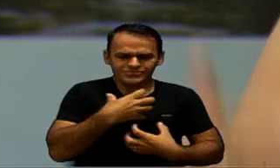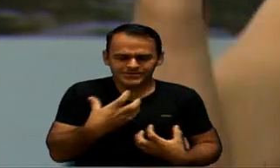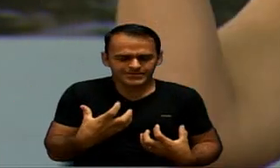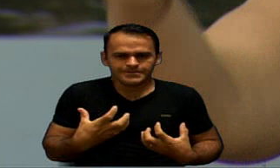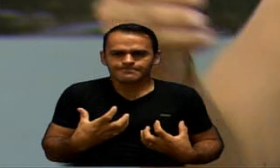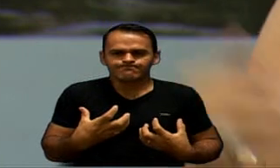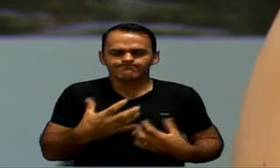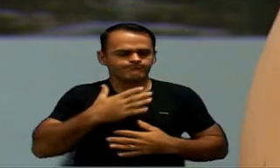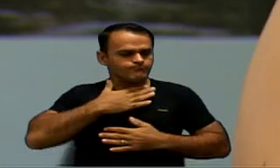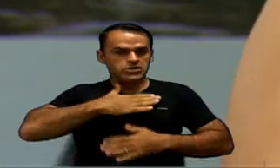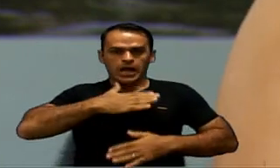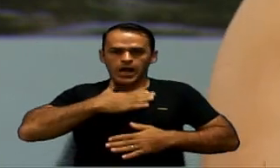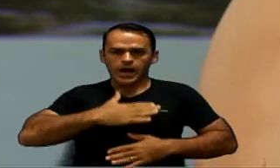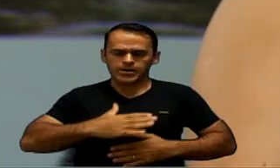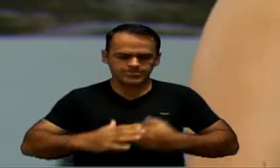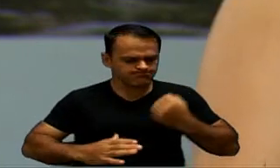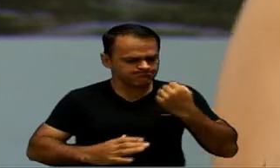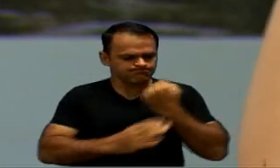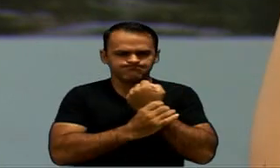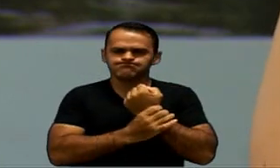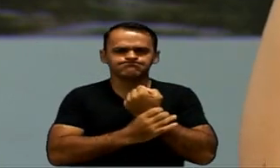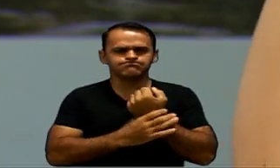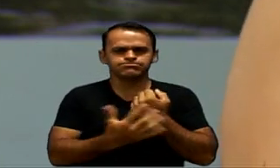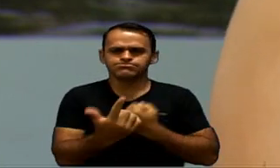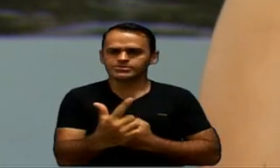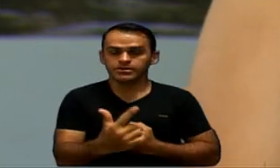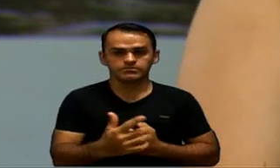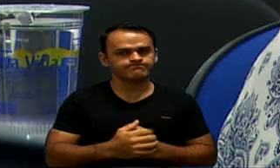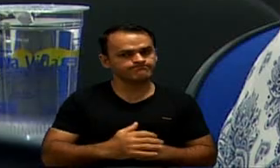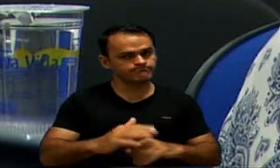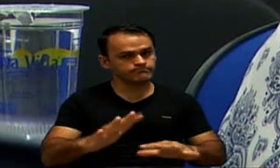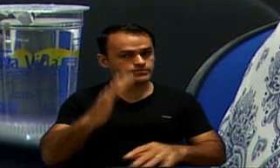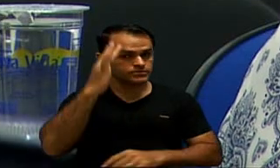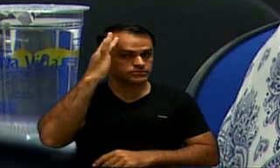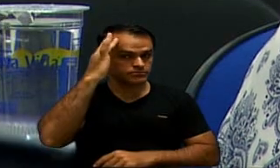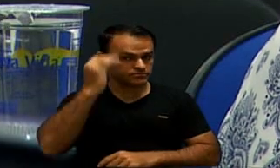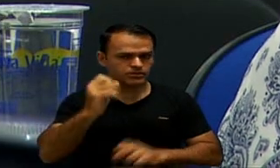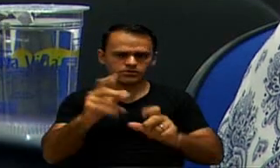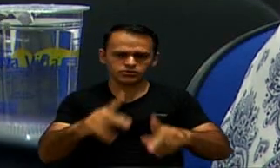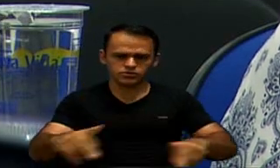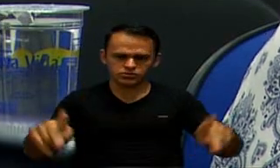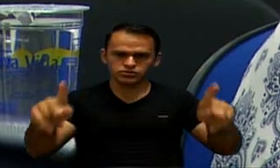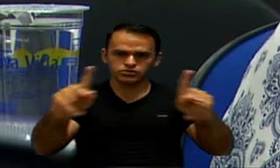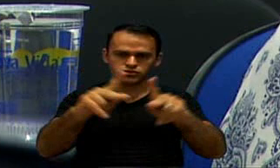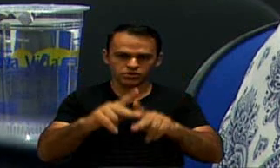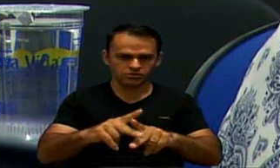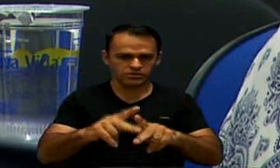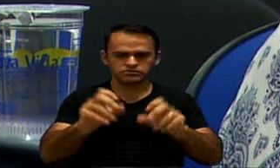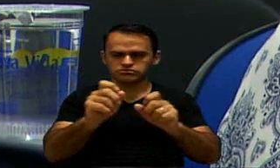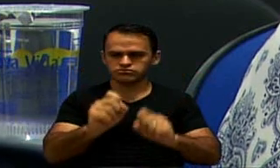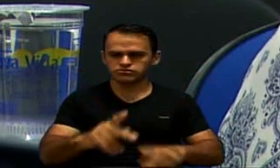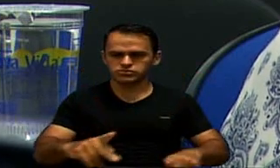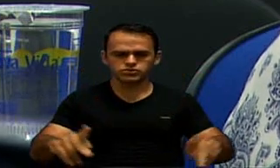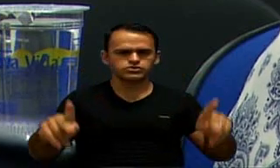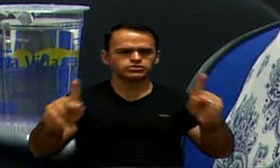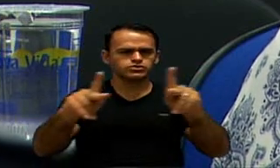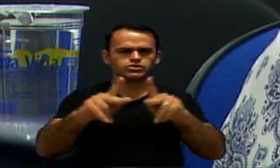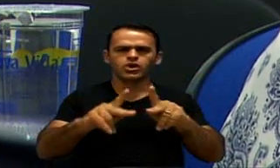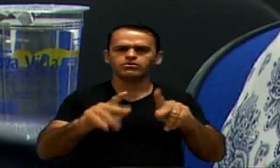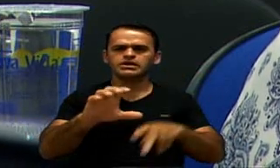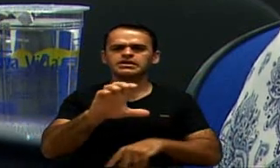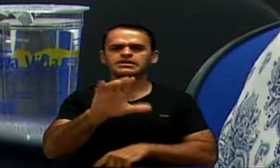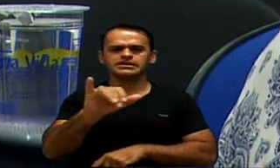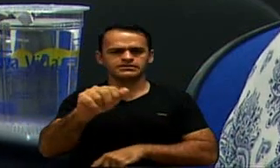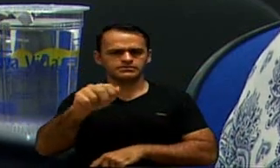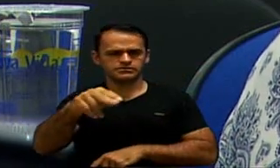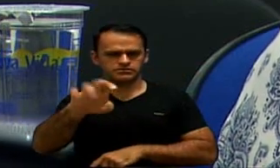seguras. E a gente precisa discutir isso hoje aqui. Né? E aí, amanhã, nós vamos estar no Shopping Pátio Chianê, a partir das 18 horas,